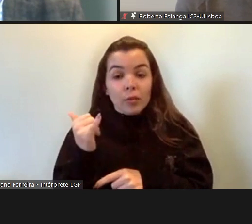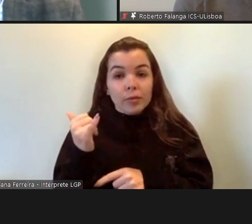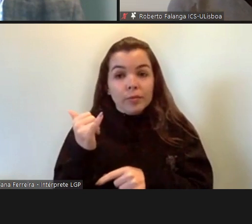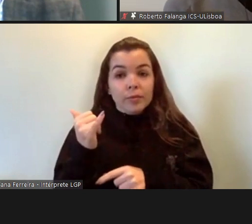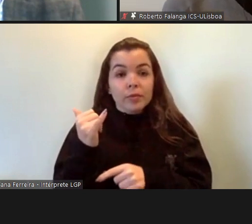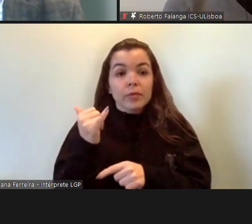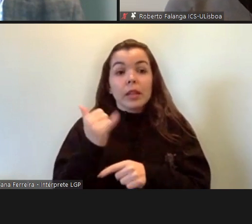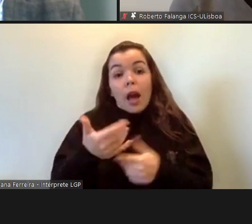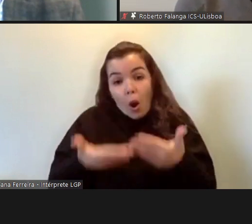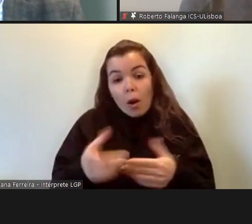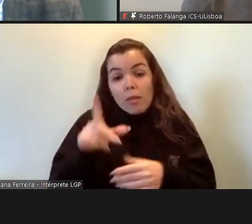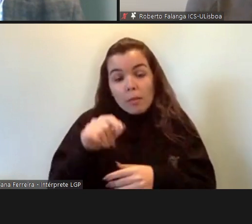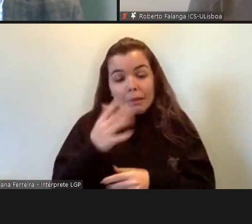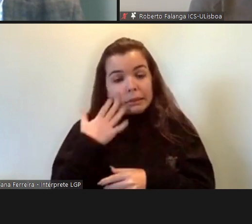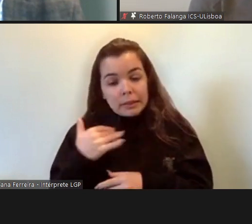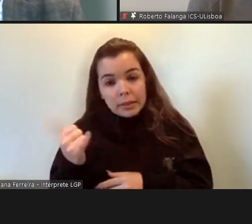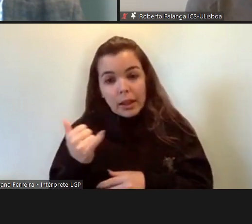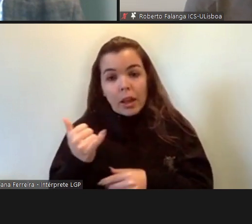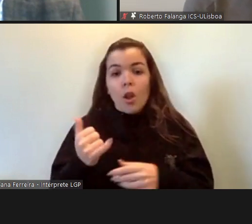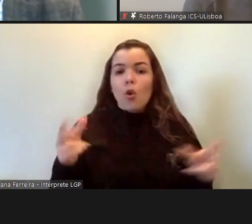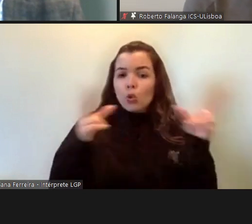está a tentar inovar